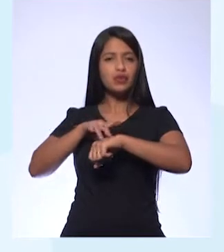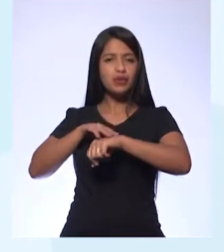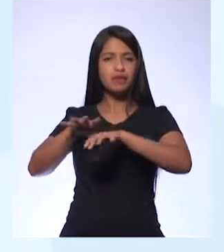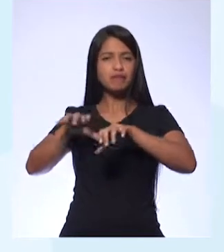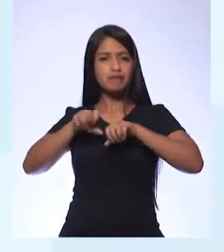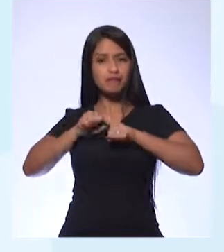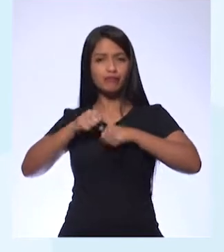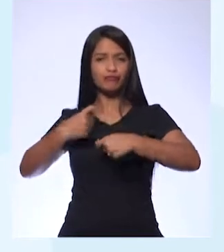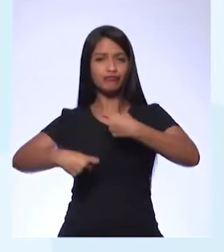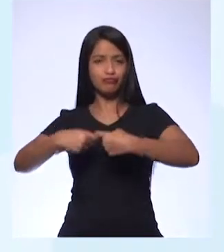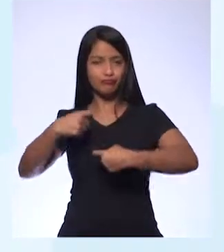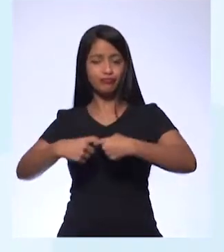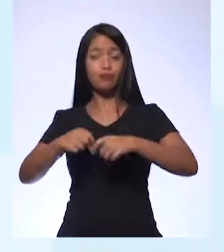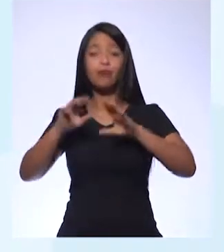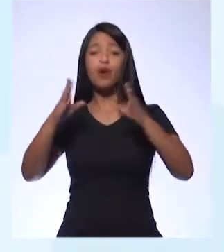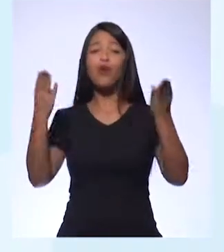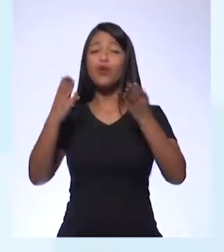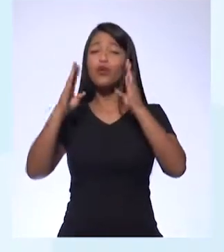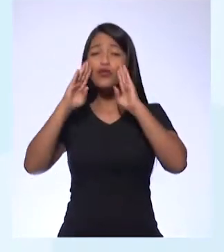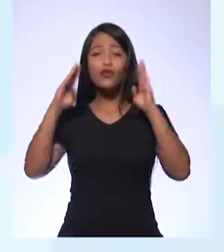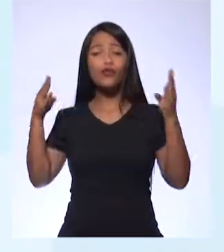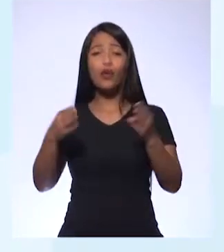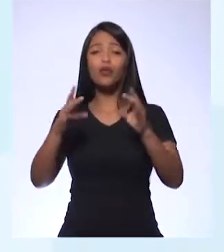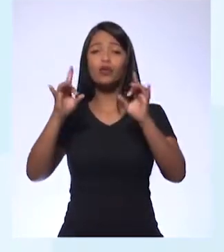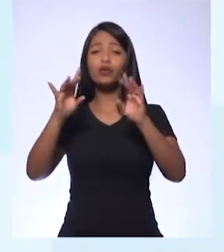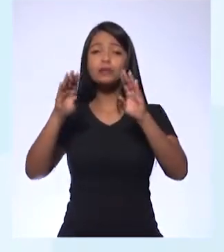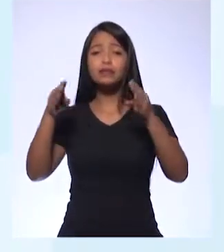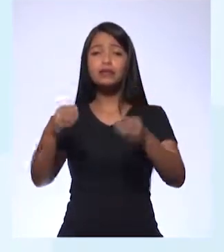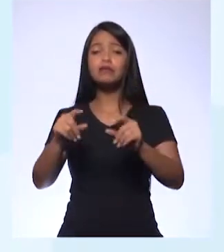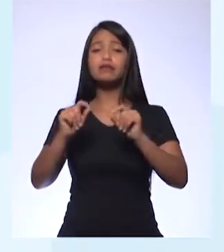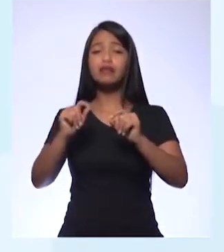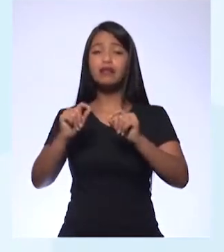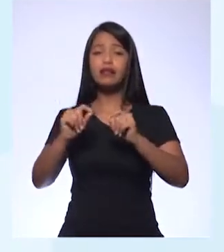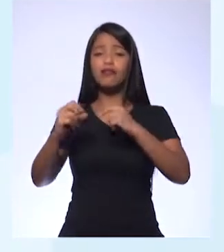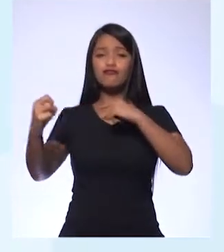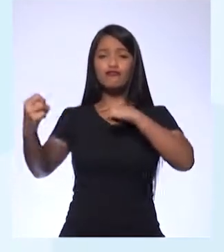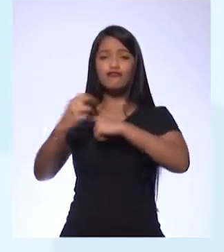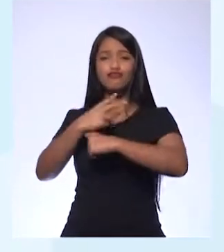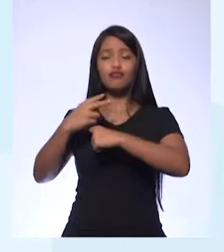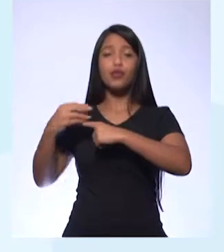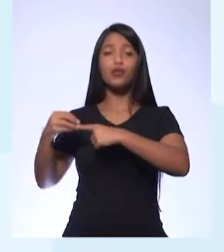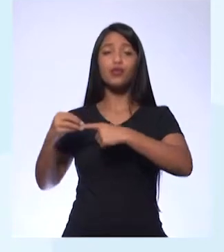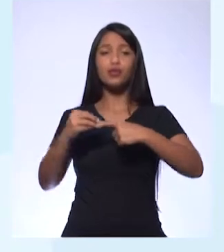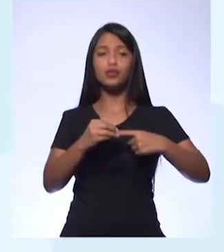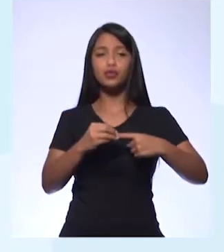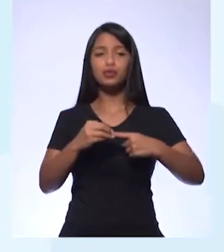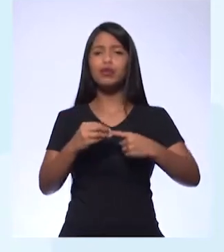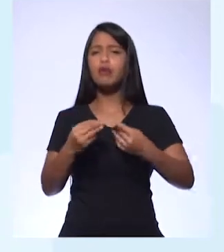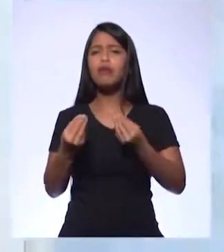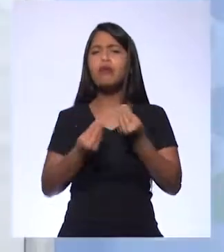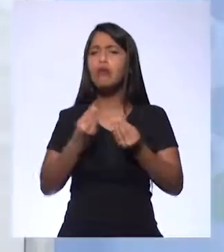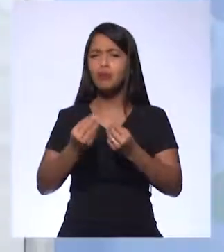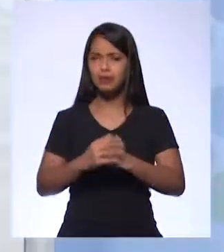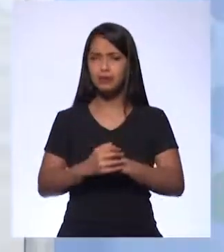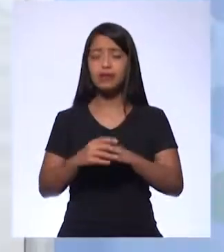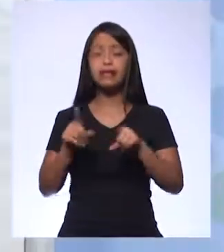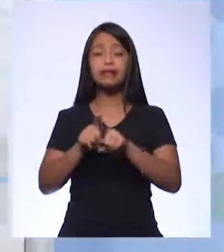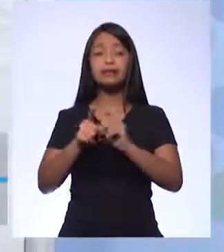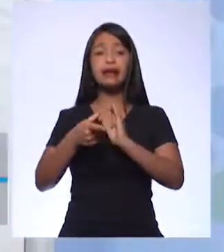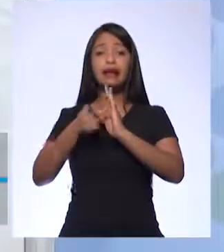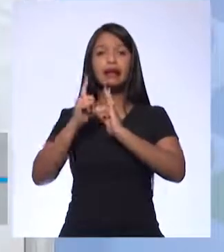transmissíveis, mas o específico de hoje é conhecer o que é uma infecção por protozoário e discutir como se prevenir. Tá